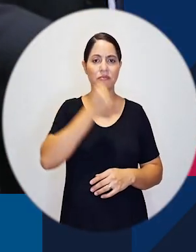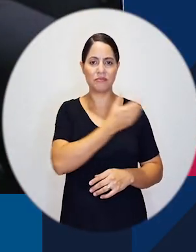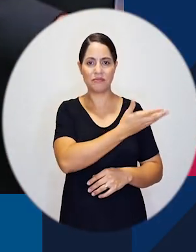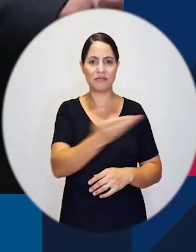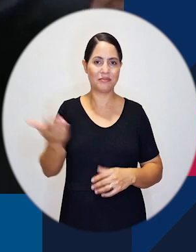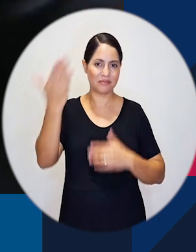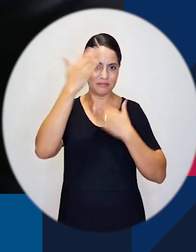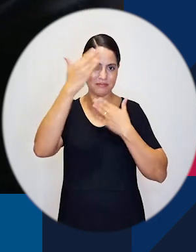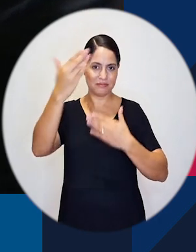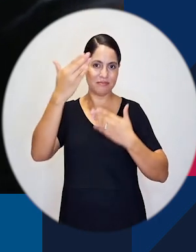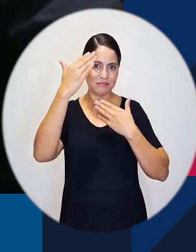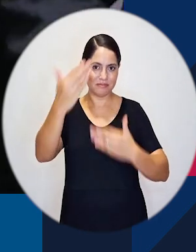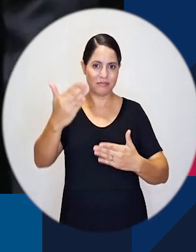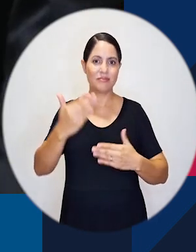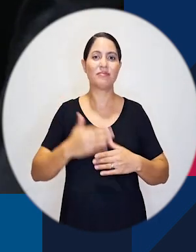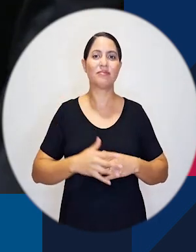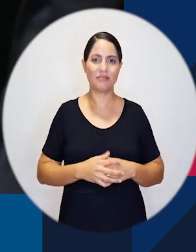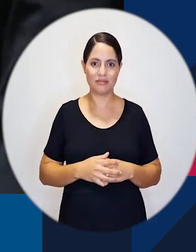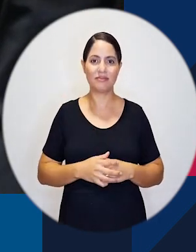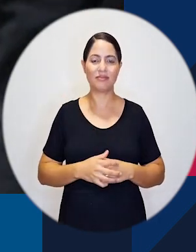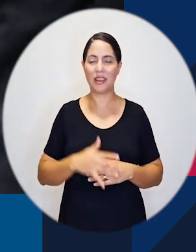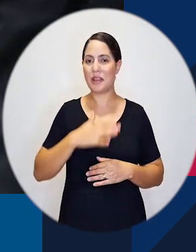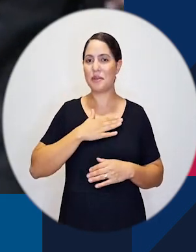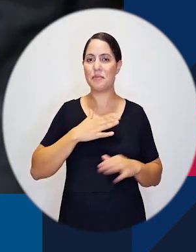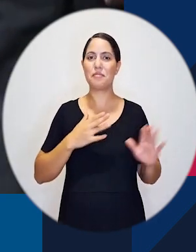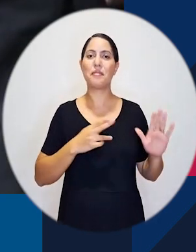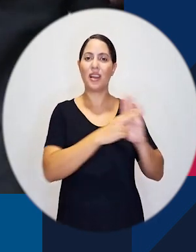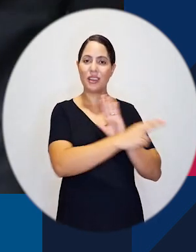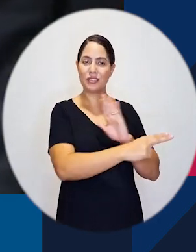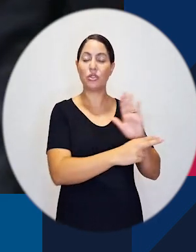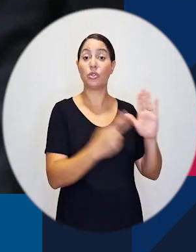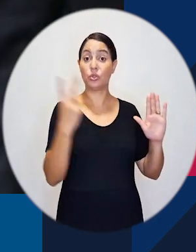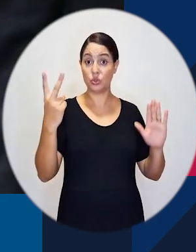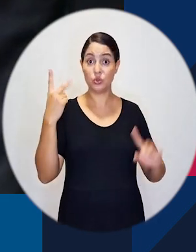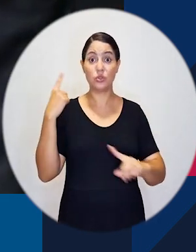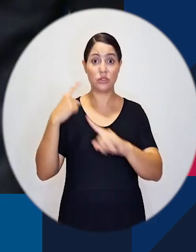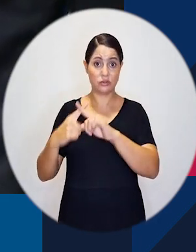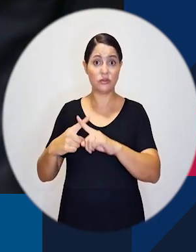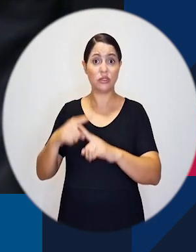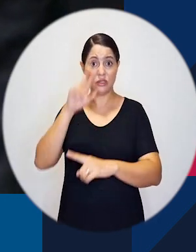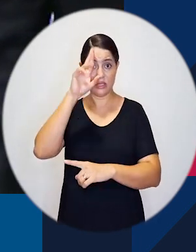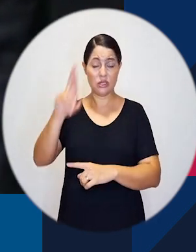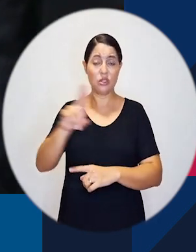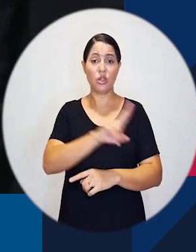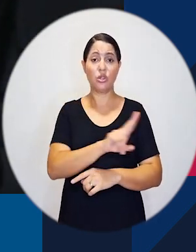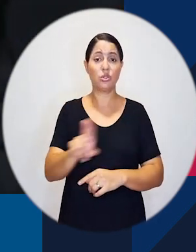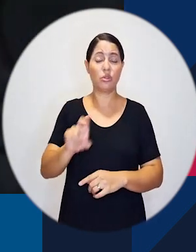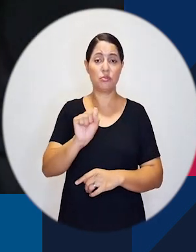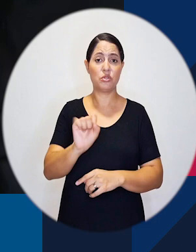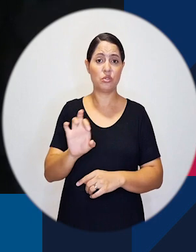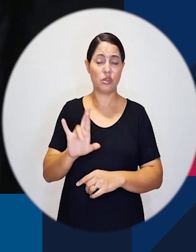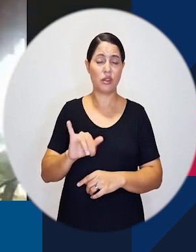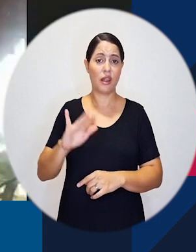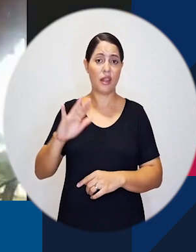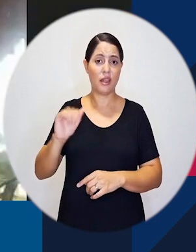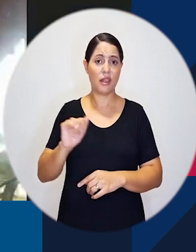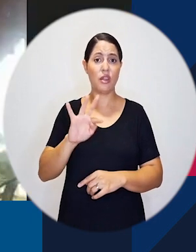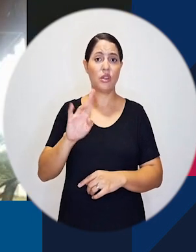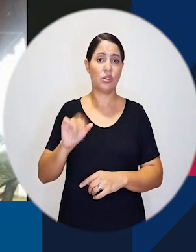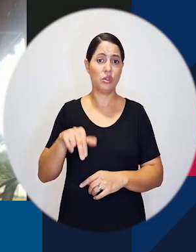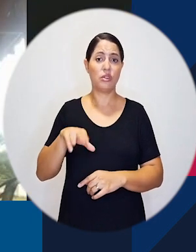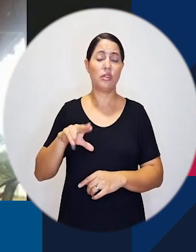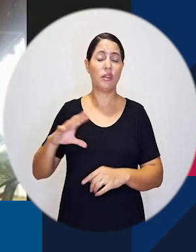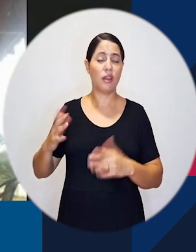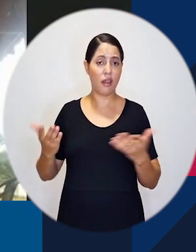desse projeto de lei de minha autoria, tão bem relatado por 2 vezes pela senadora Soraya Tronic, quando foi apresentado